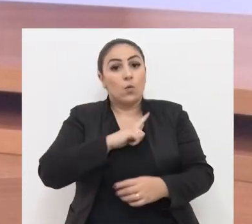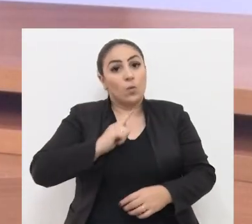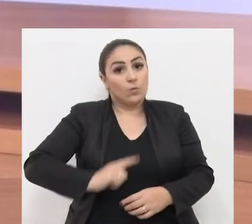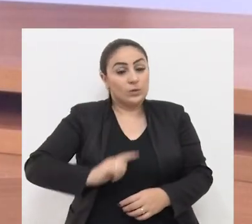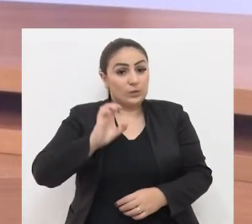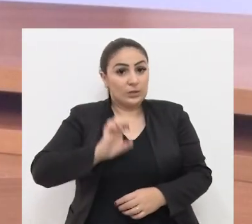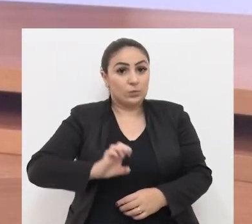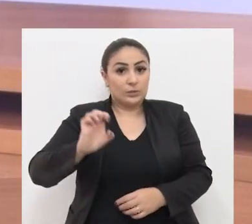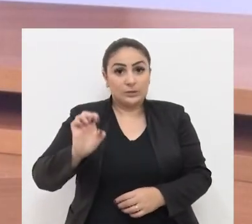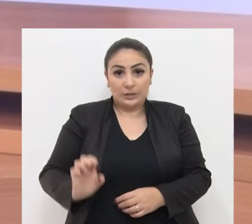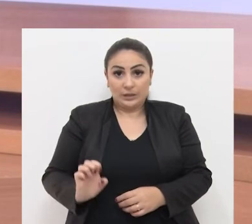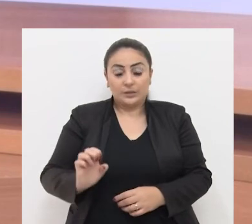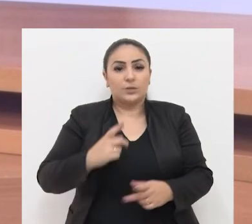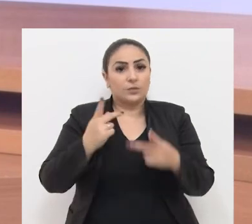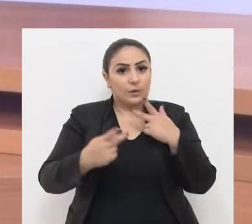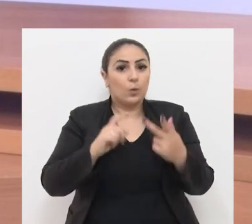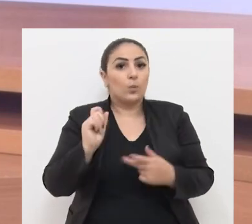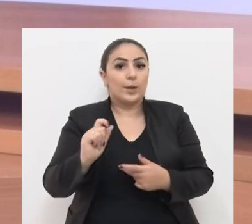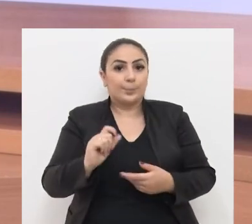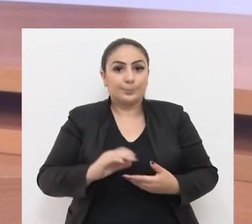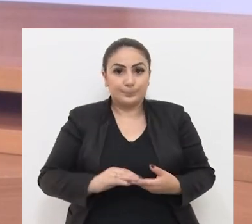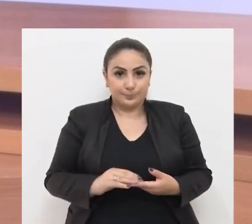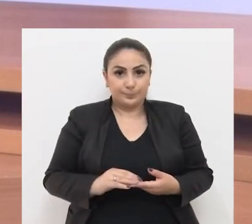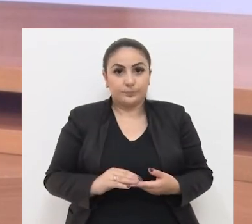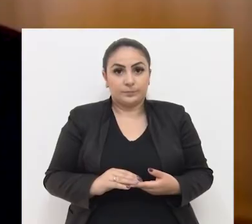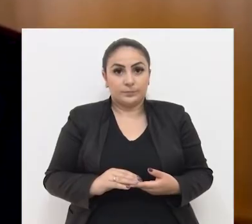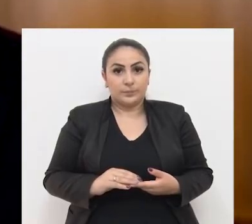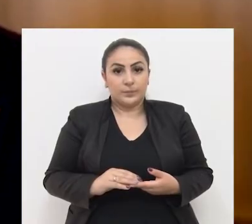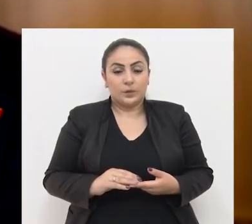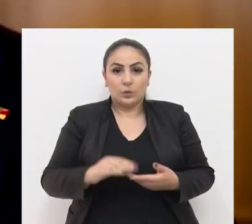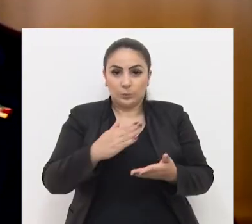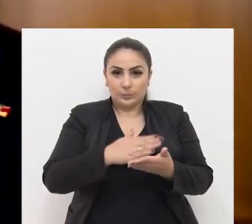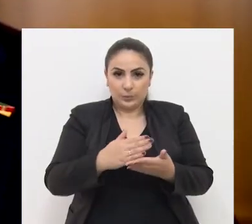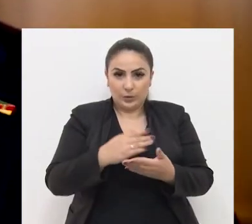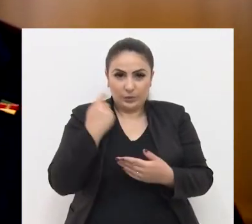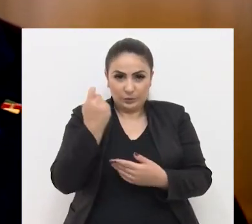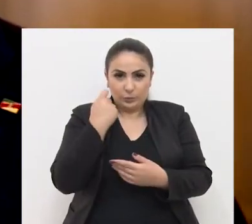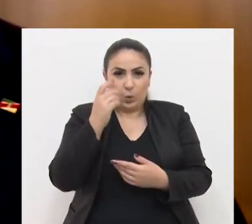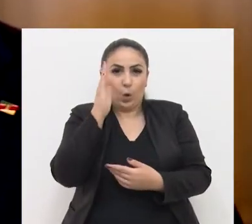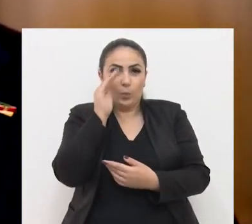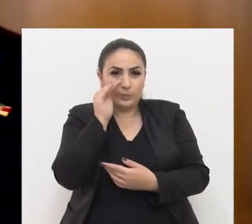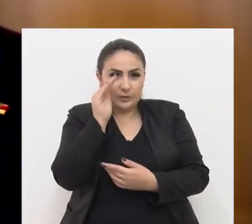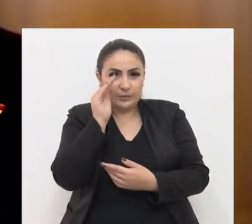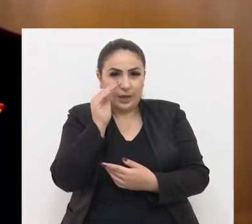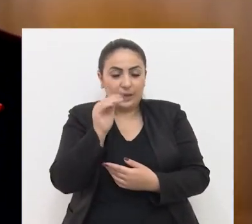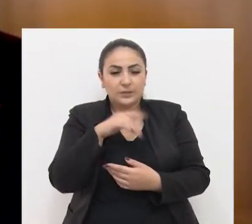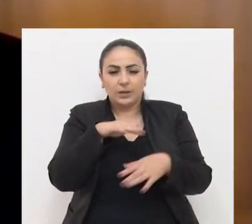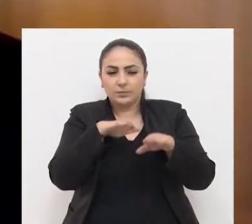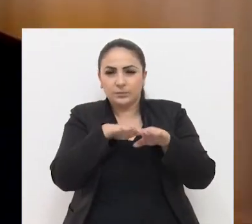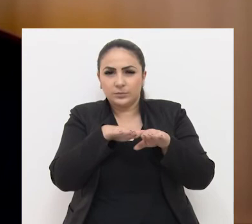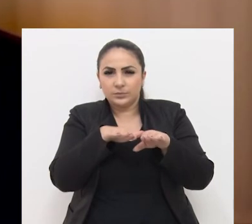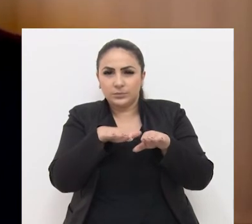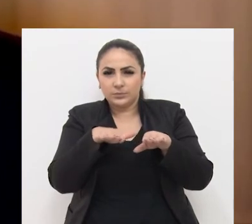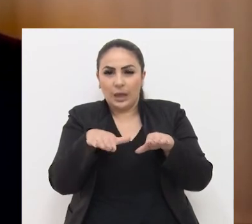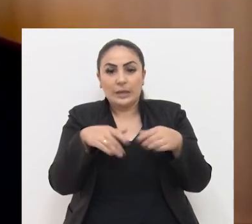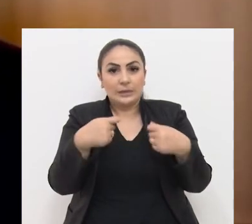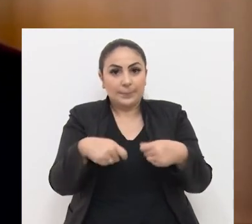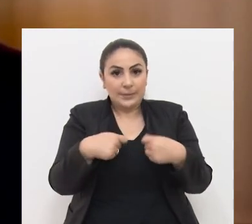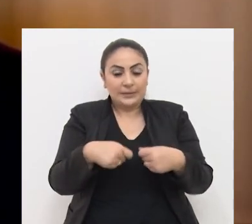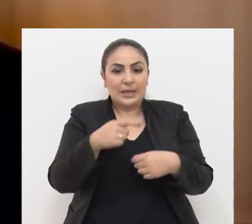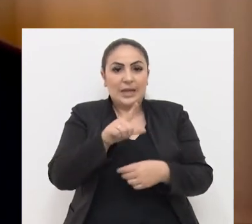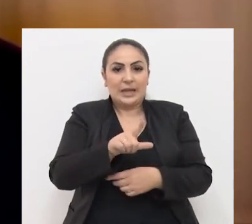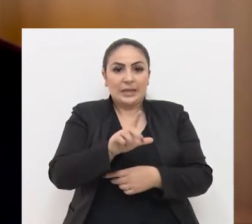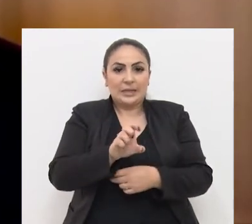o governador Eduardo Leite disse o seguinte: Desde que o Rio Grande do Sul começou a observar estabilidade na demanda